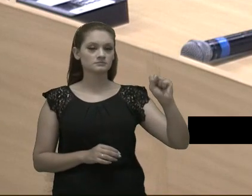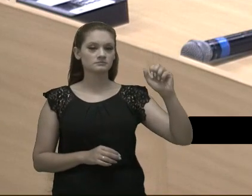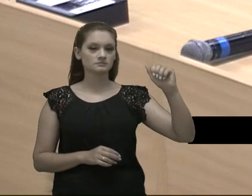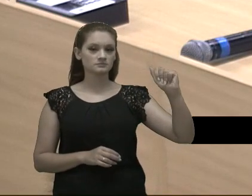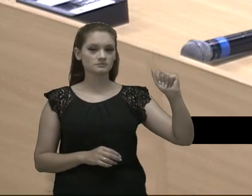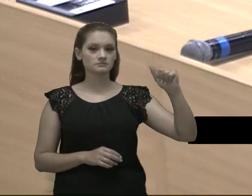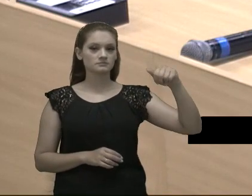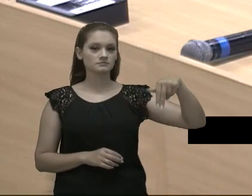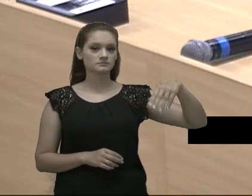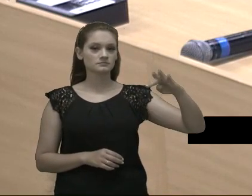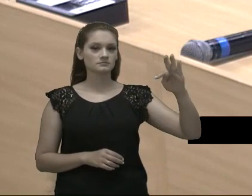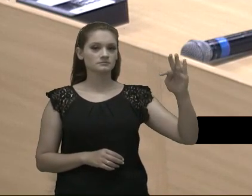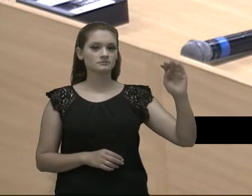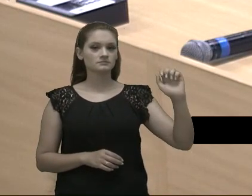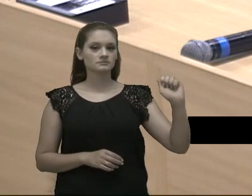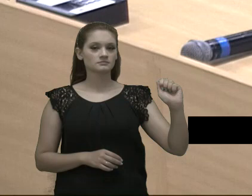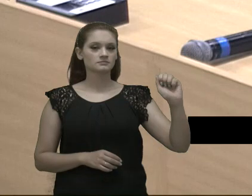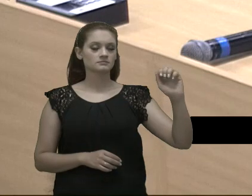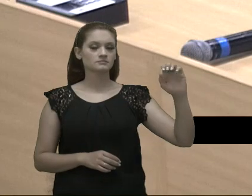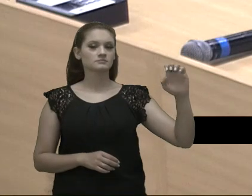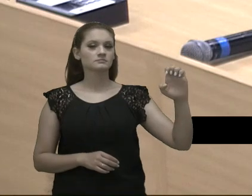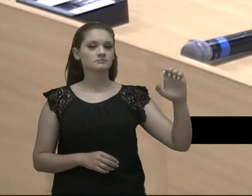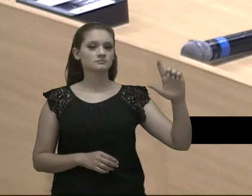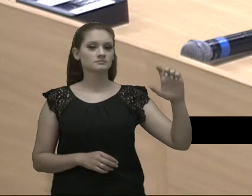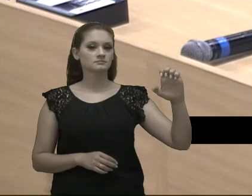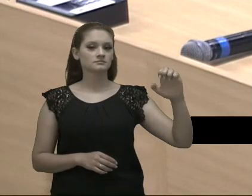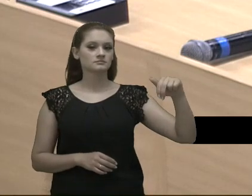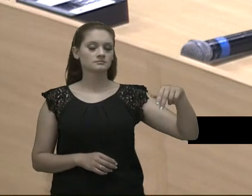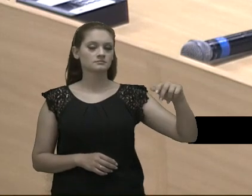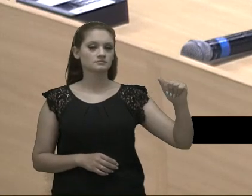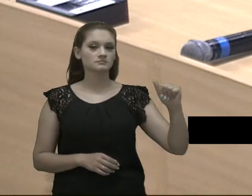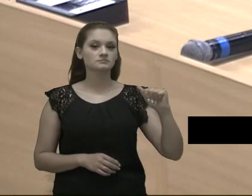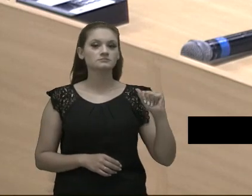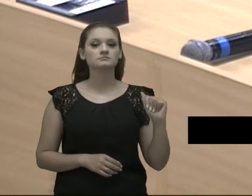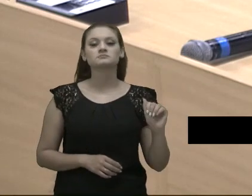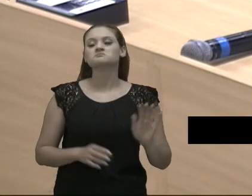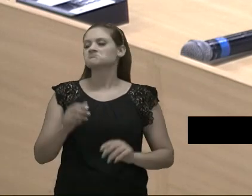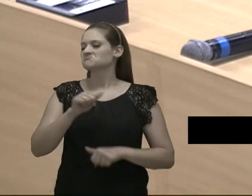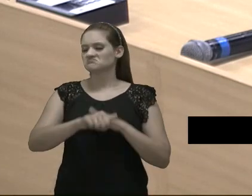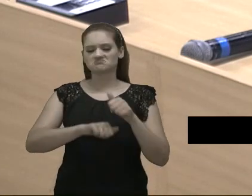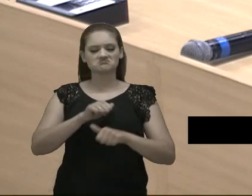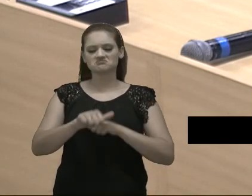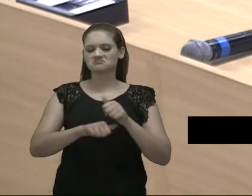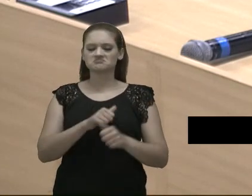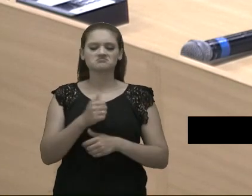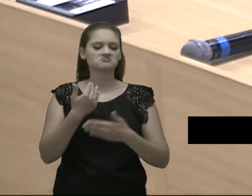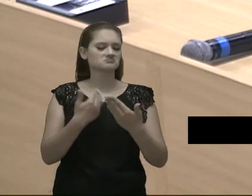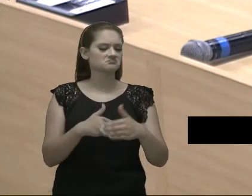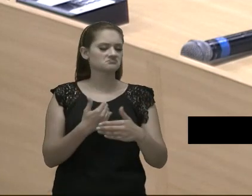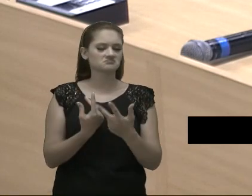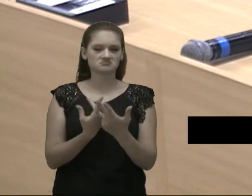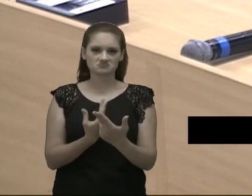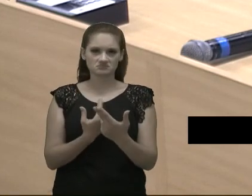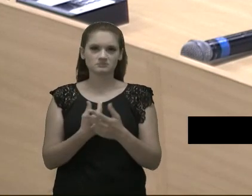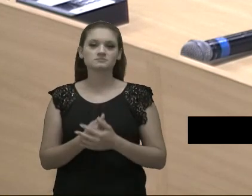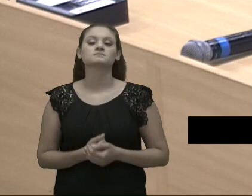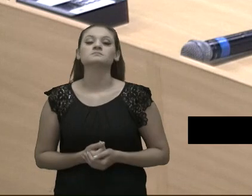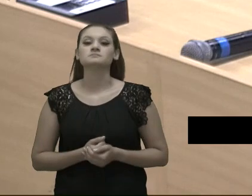Santa Helena e San Marino, acho que não muda muita coisa. Deixa eu só puxar um pouquinho mais próximo aqui, senão vai sair falhado. Não muda muita coisa.